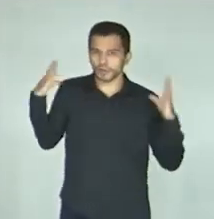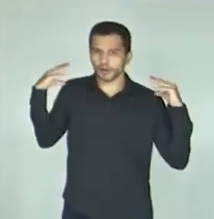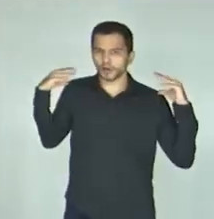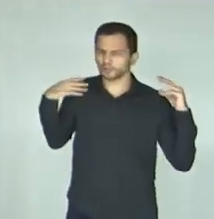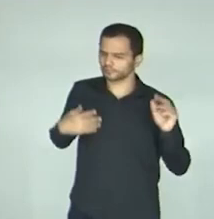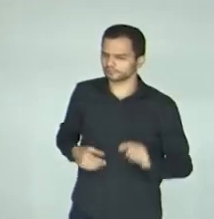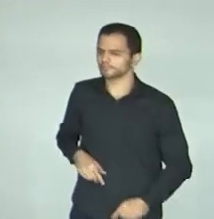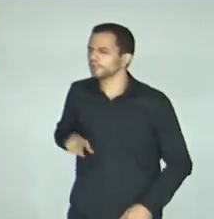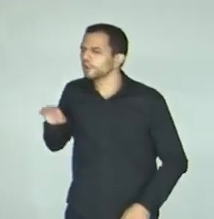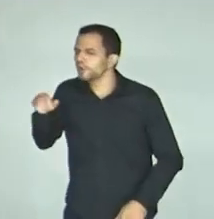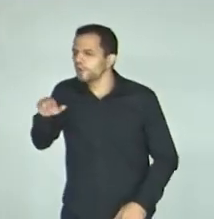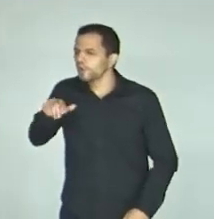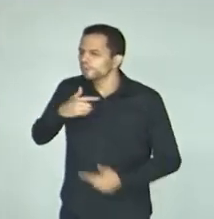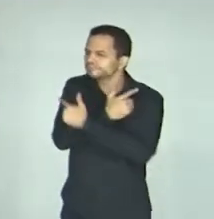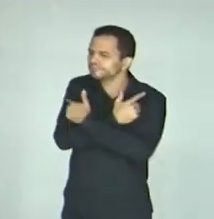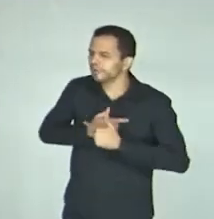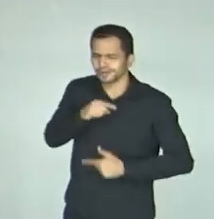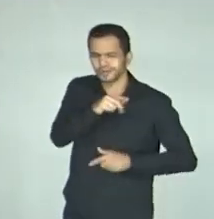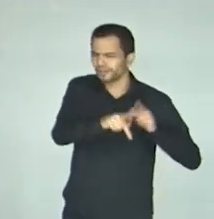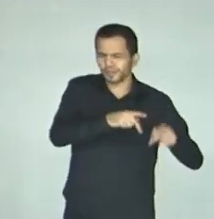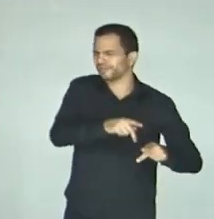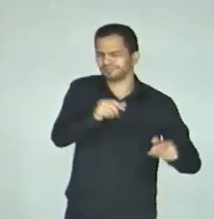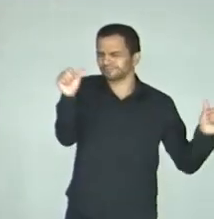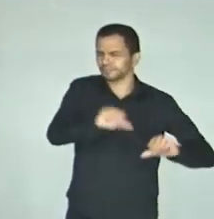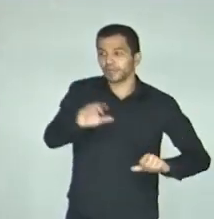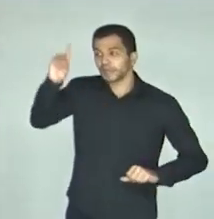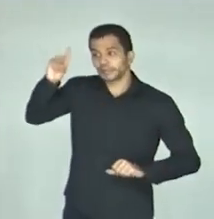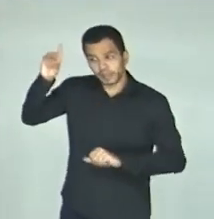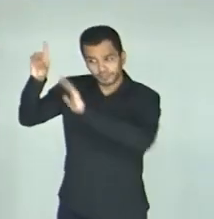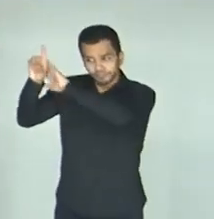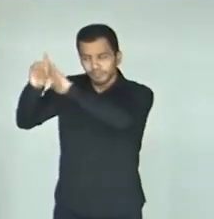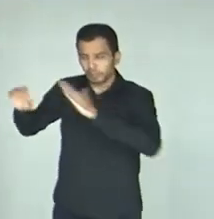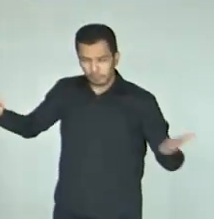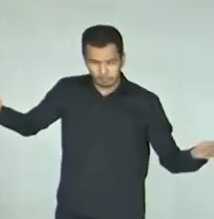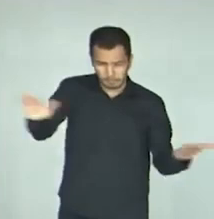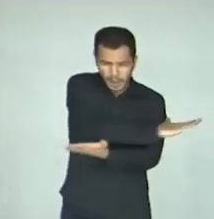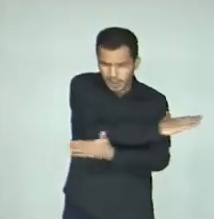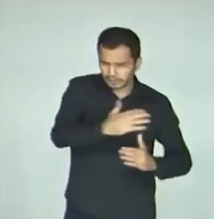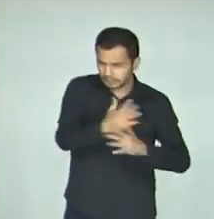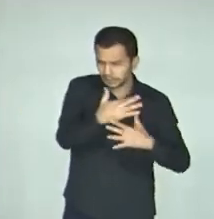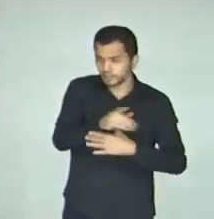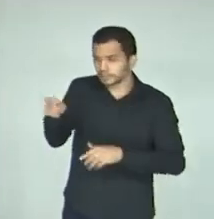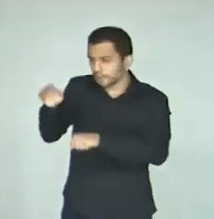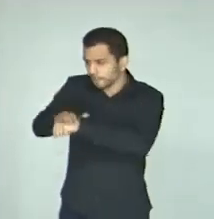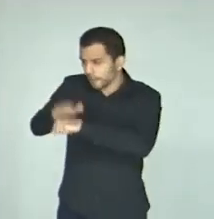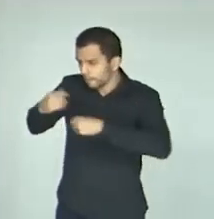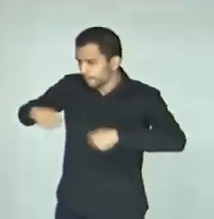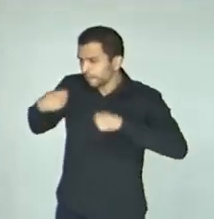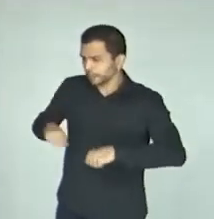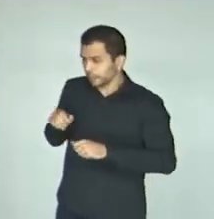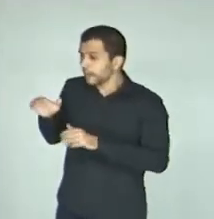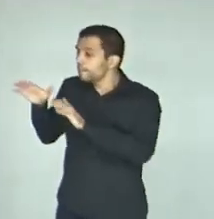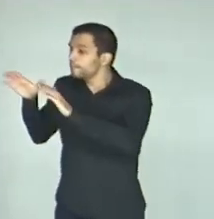esse povo tá pervertido Deus vai destruir essa ansiedade pega a tua família e sai daqui e aí o Luan